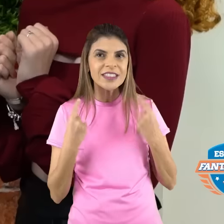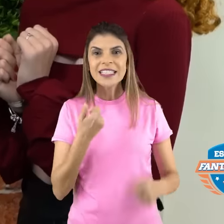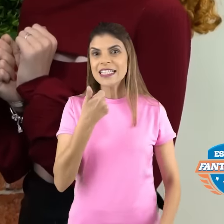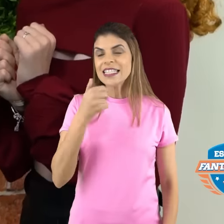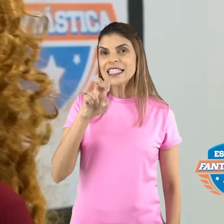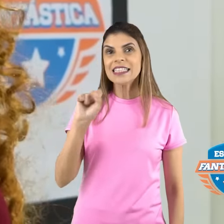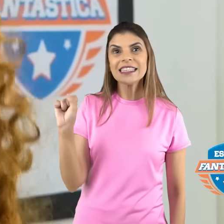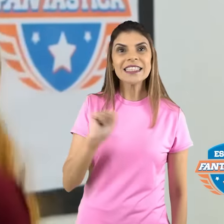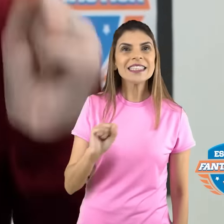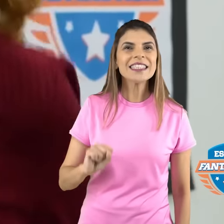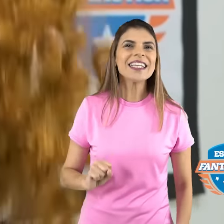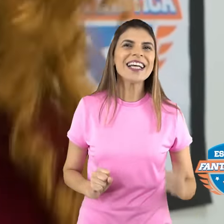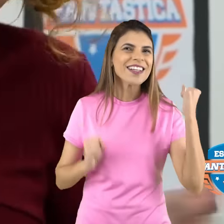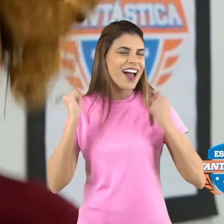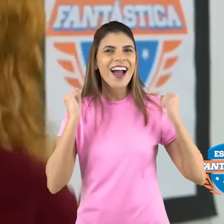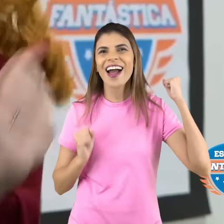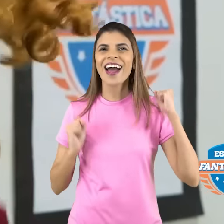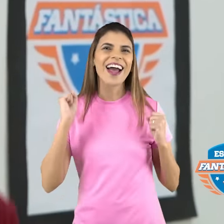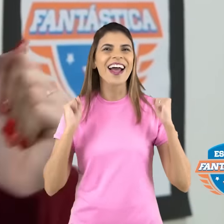15 segundos!